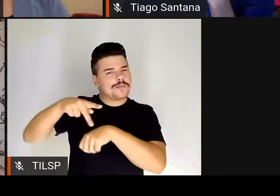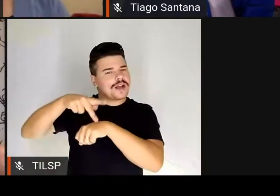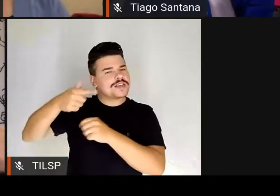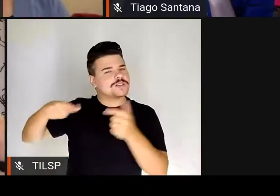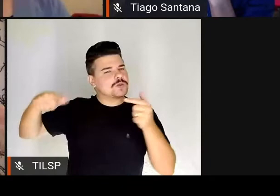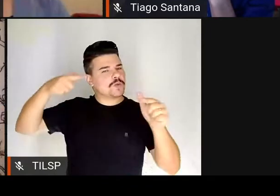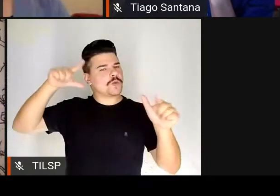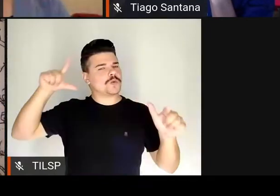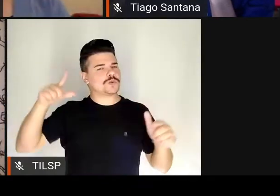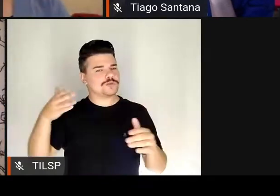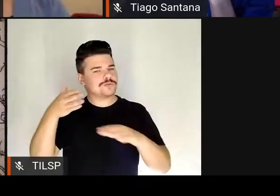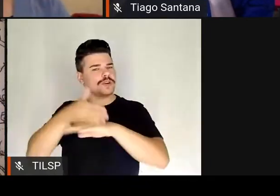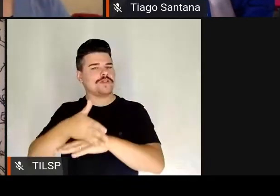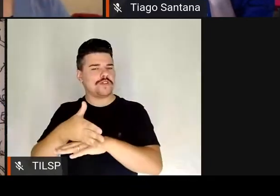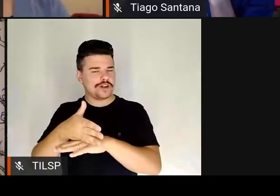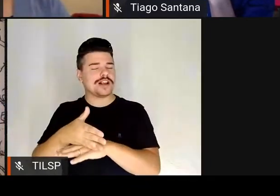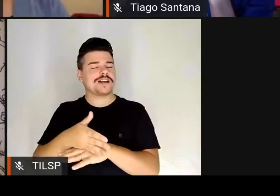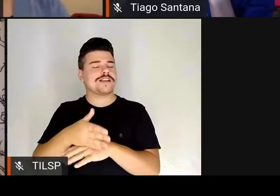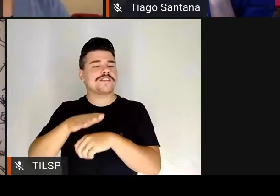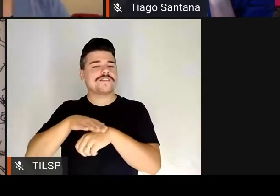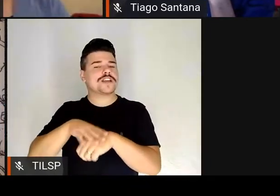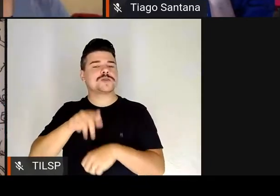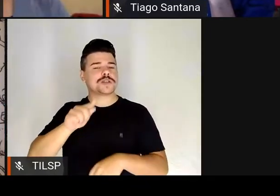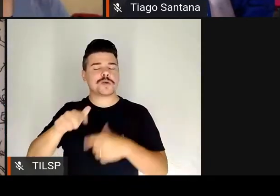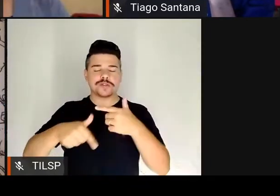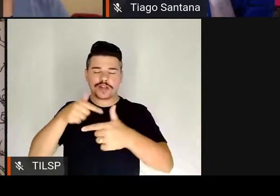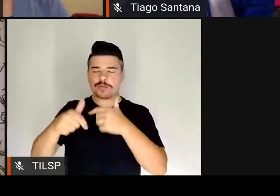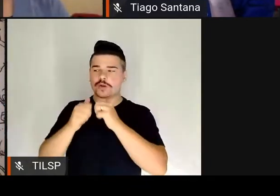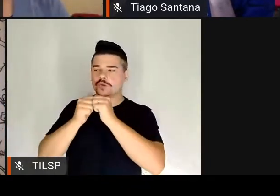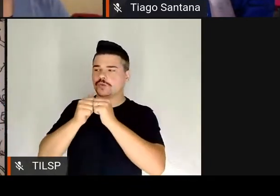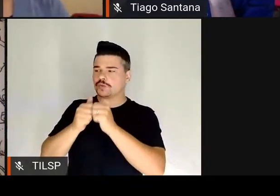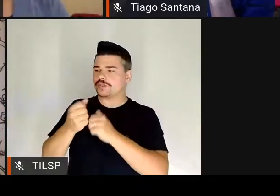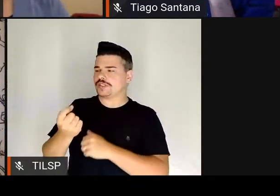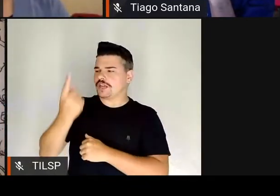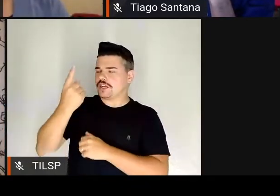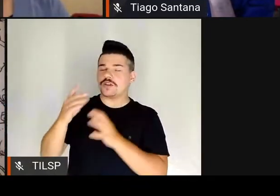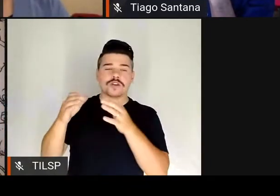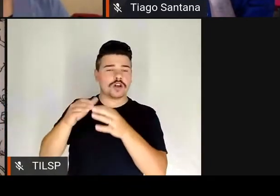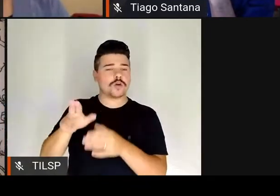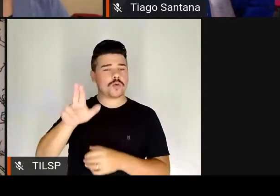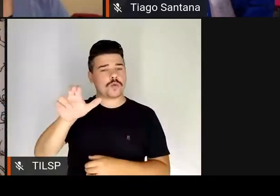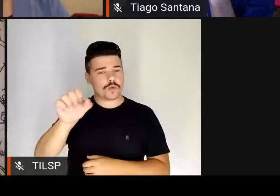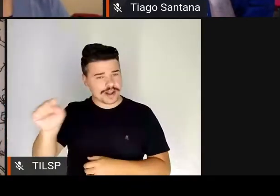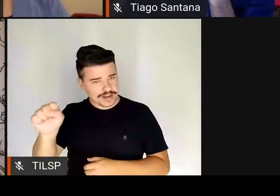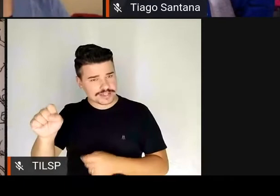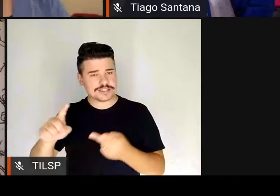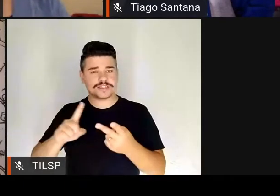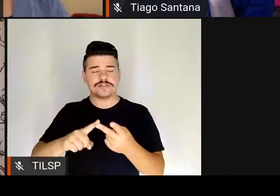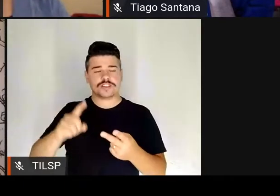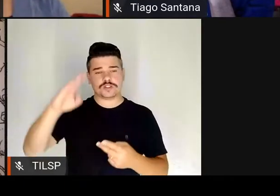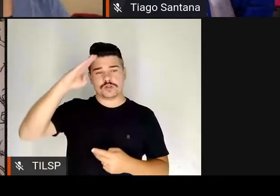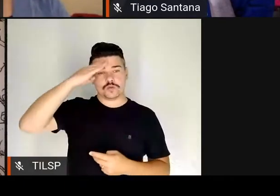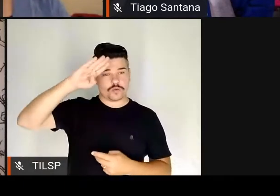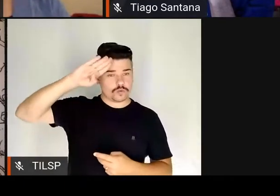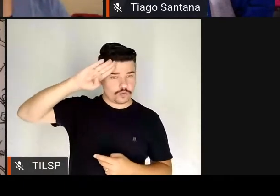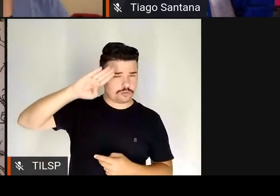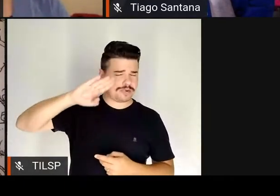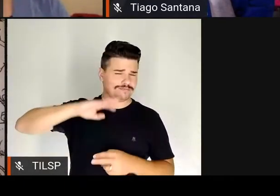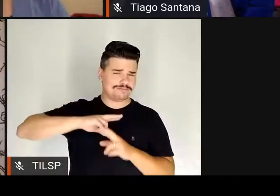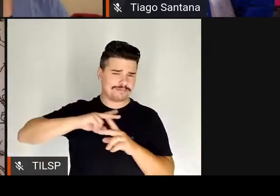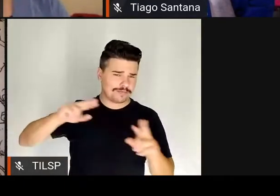ter feito trabalhos Coreia, União Soviética, Cuba, enfim, vários trabalhos que